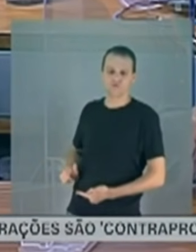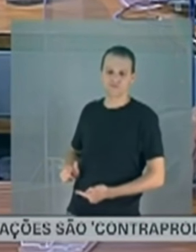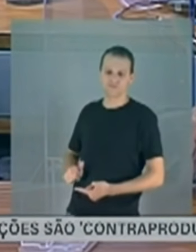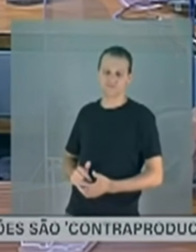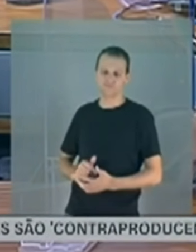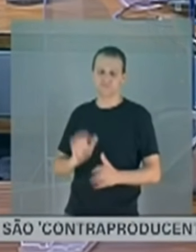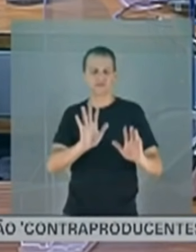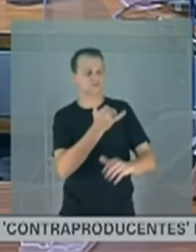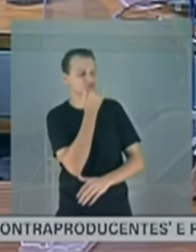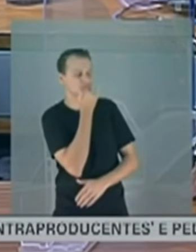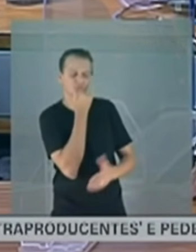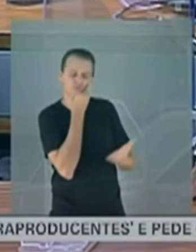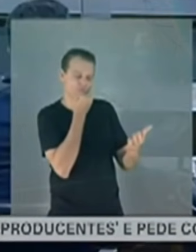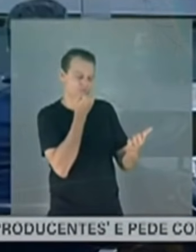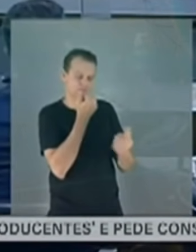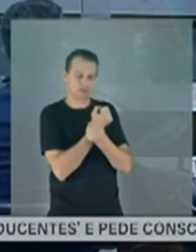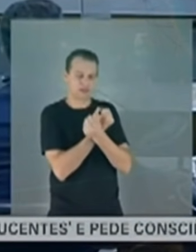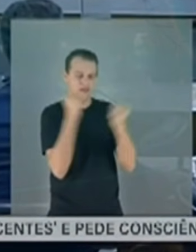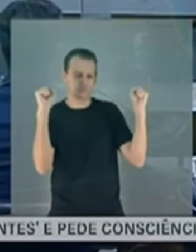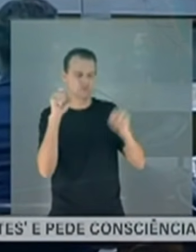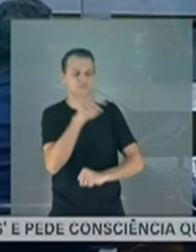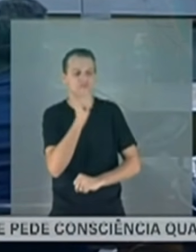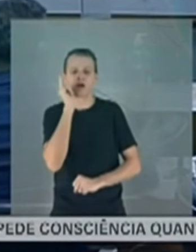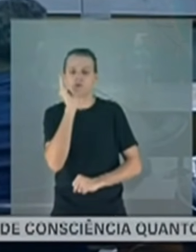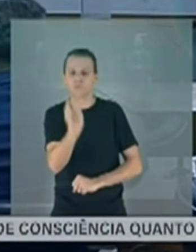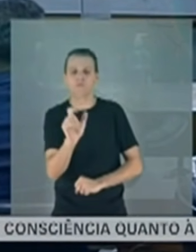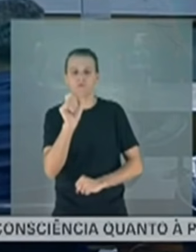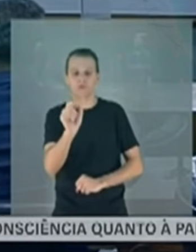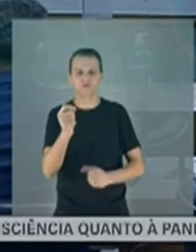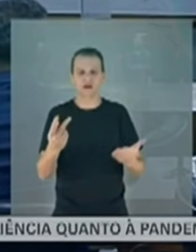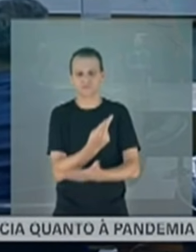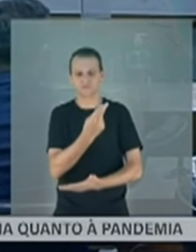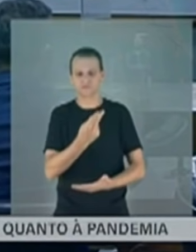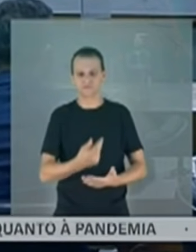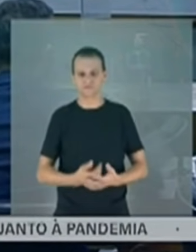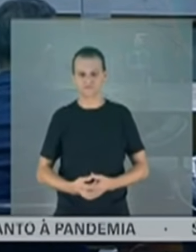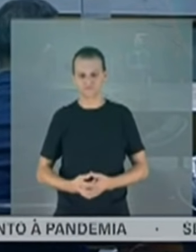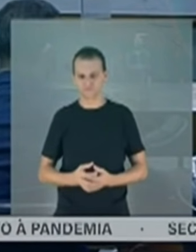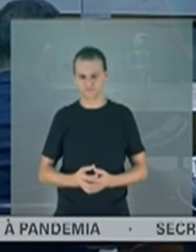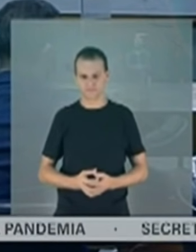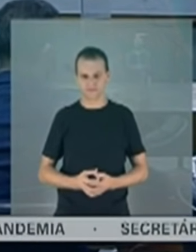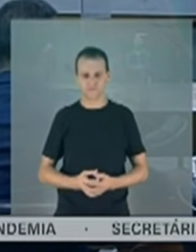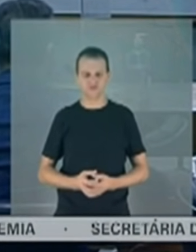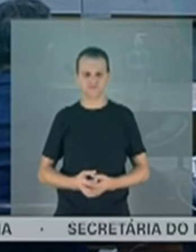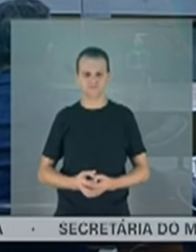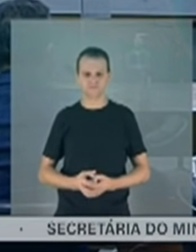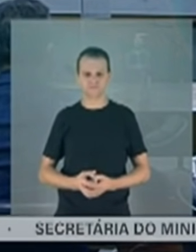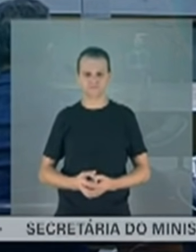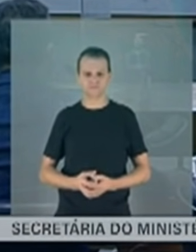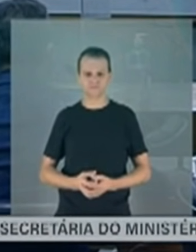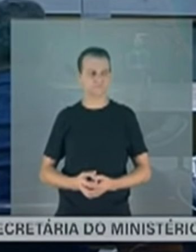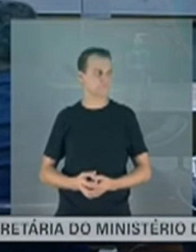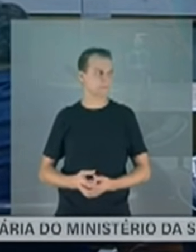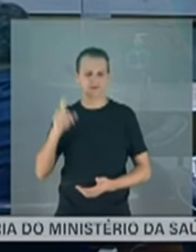desculpa, você não pode afirmar que houve fraude. Não faça isso. Você tem que respeitar o governador. Tudo não bem. Faça isso.